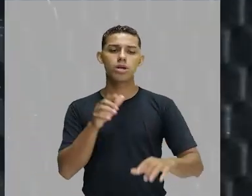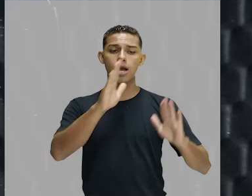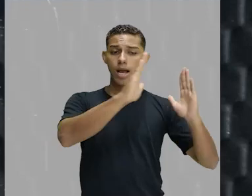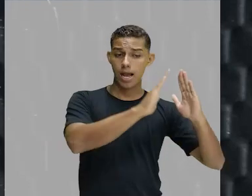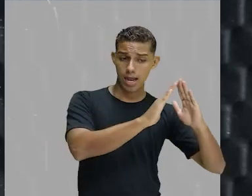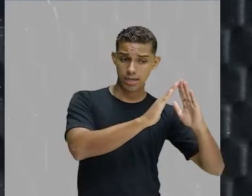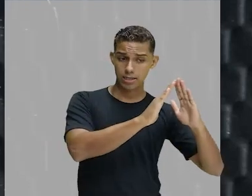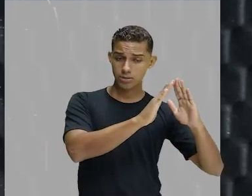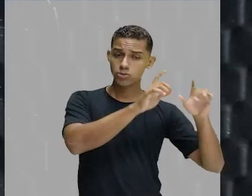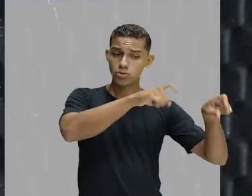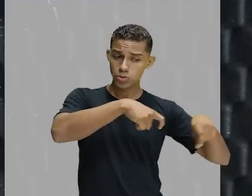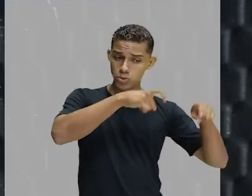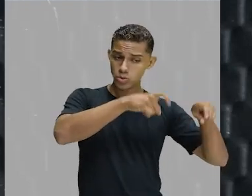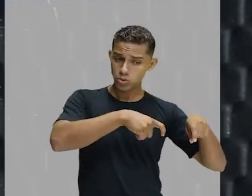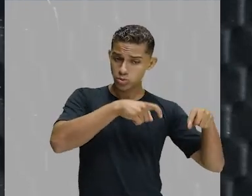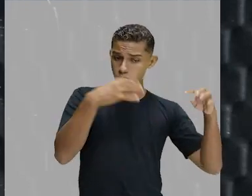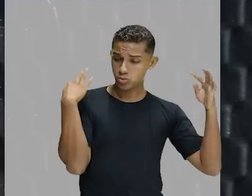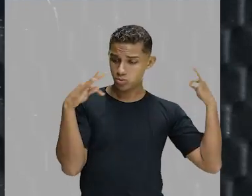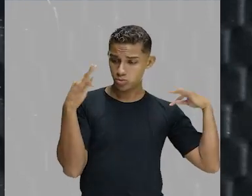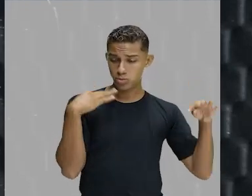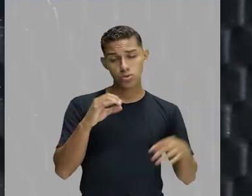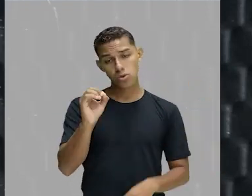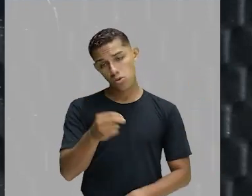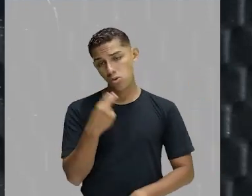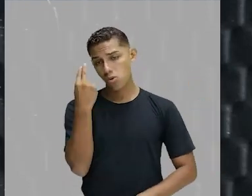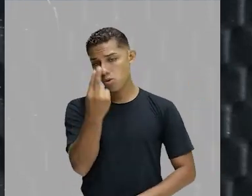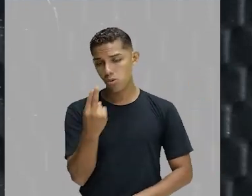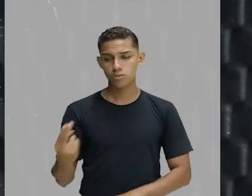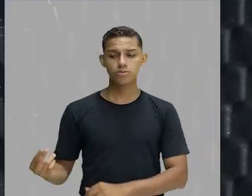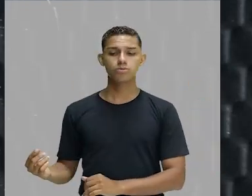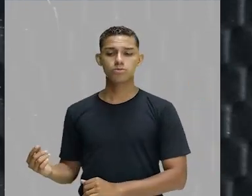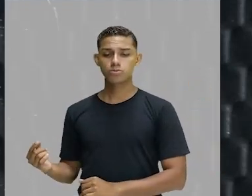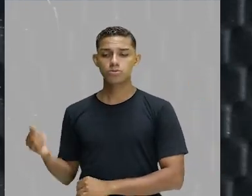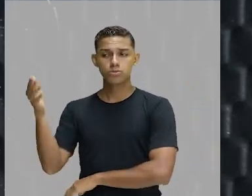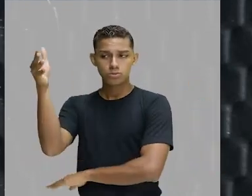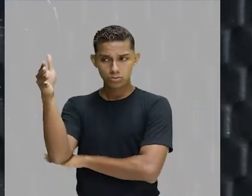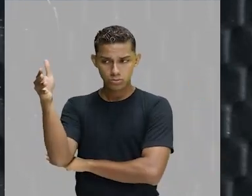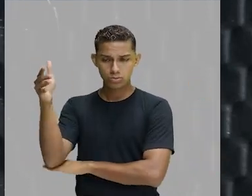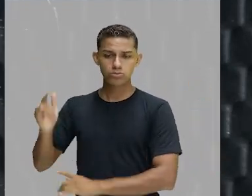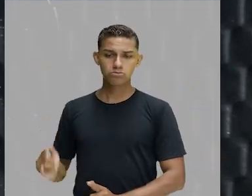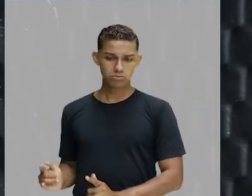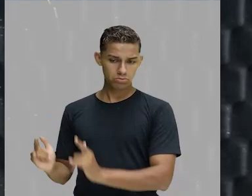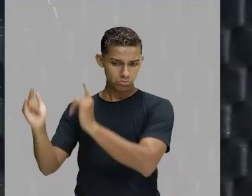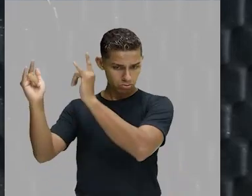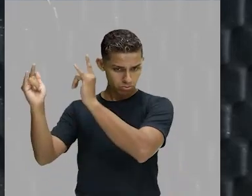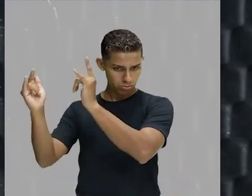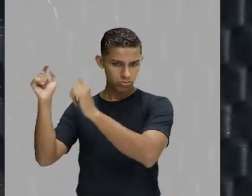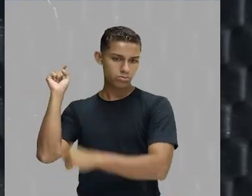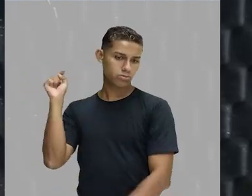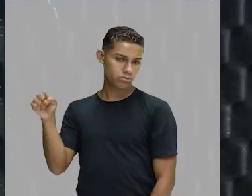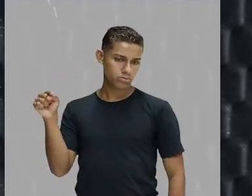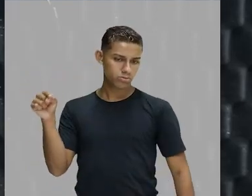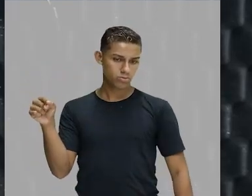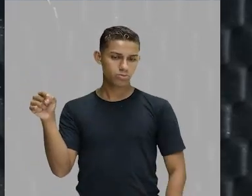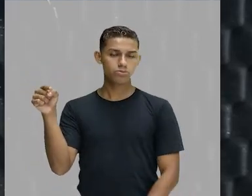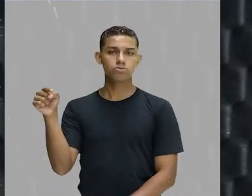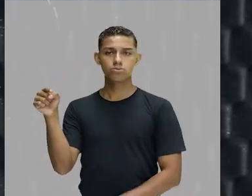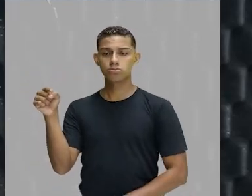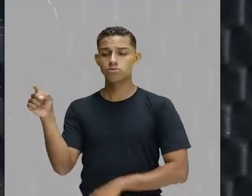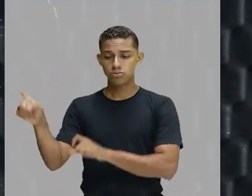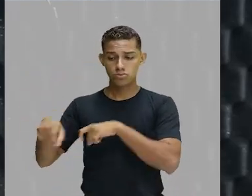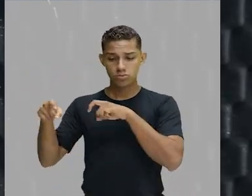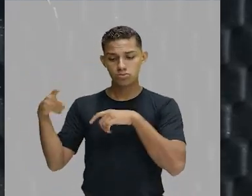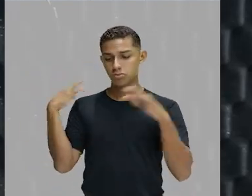esse agroturismo, para esse turismo rural, tá? Que são as casas rurales e os